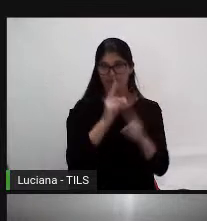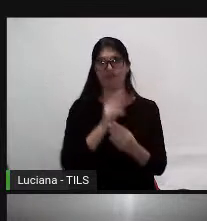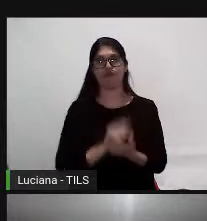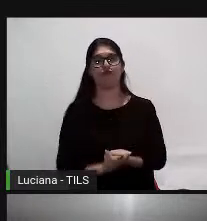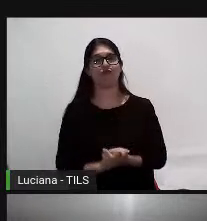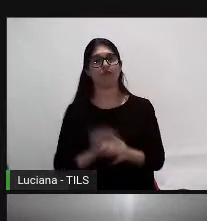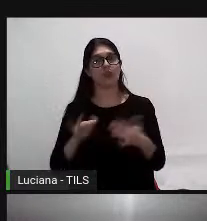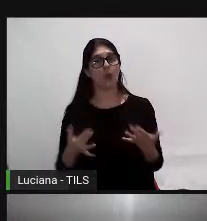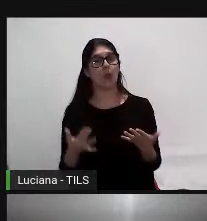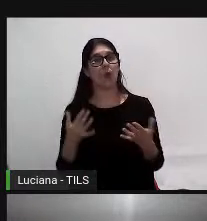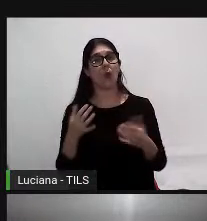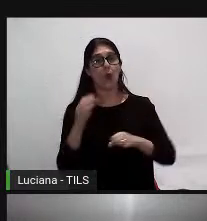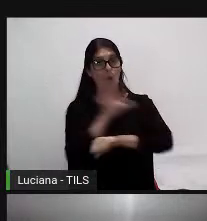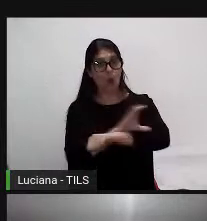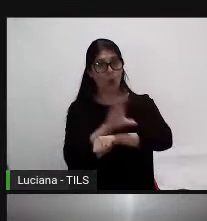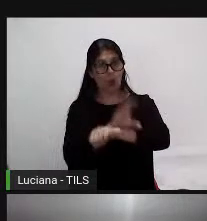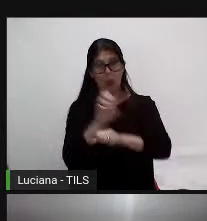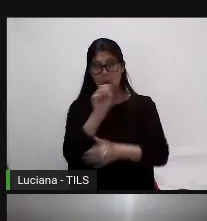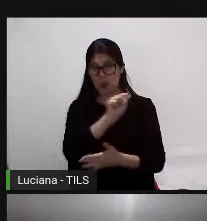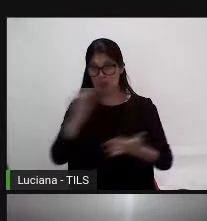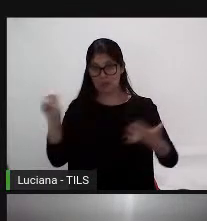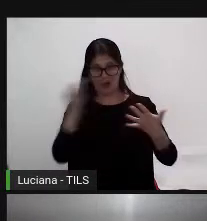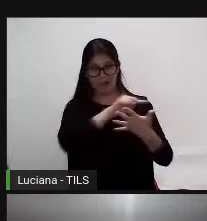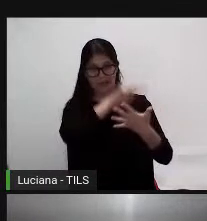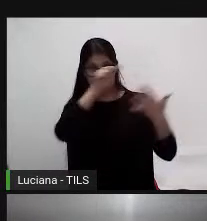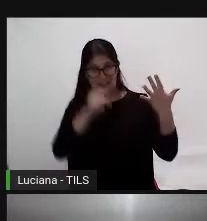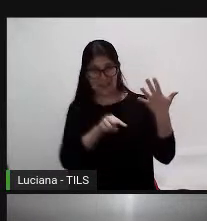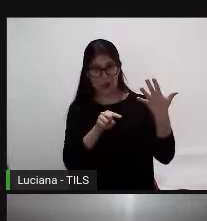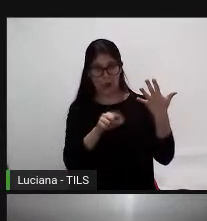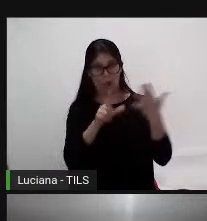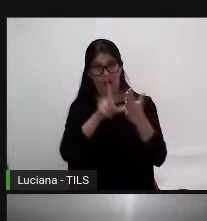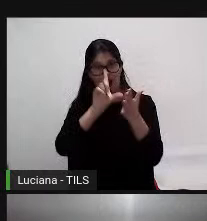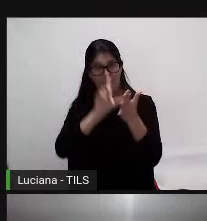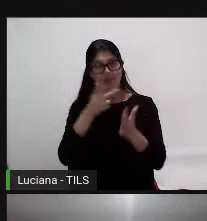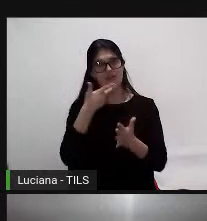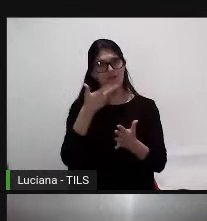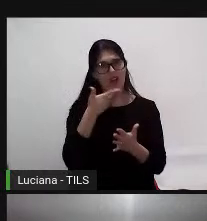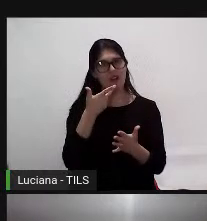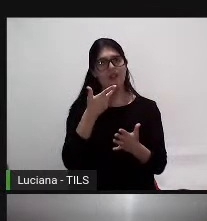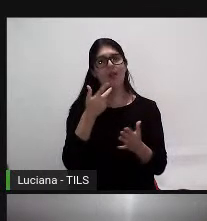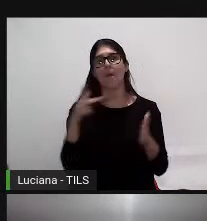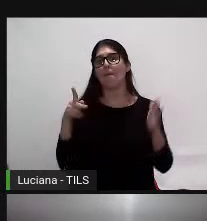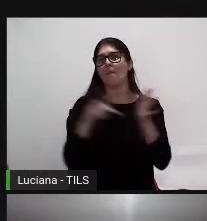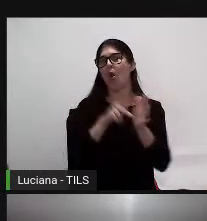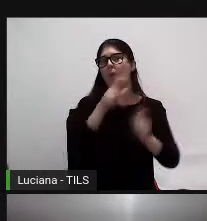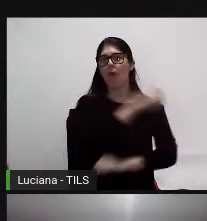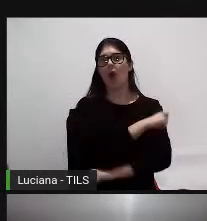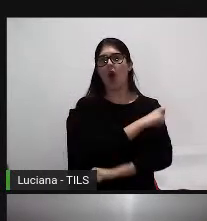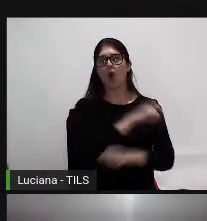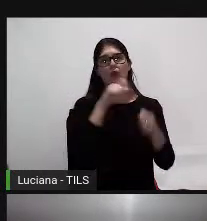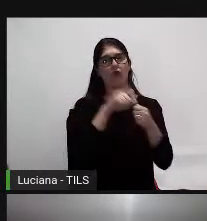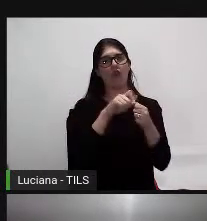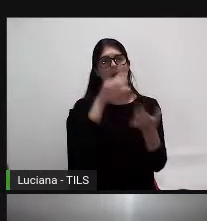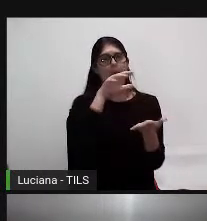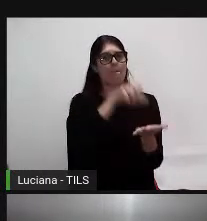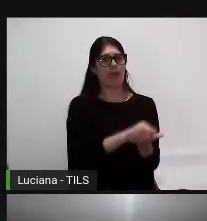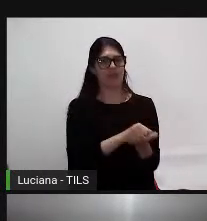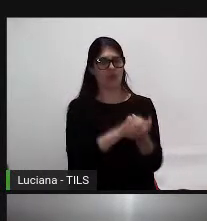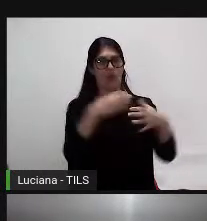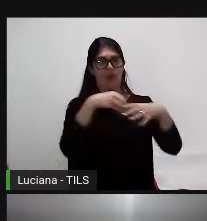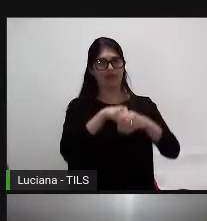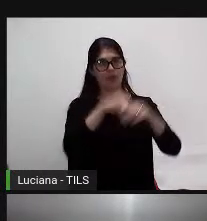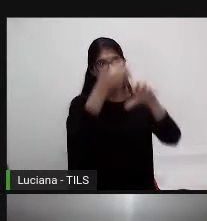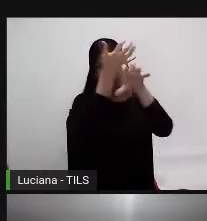cursos semestrais, que eu falei antes, os estudantes fizeram a sua matrícula por disciplina. E agora nós